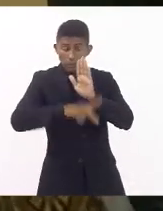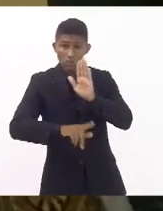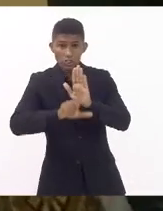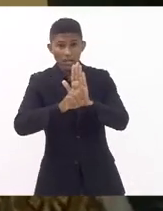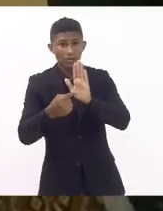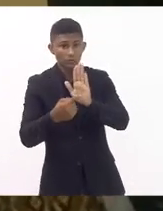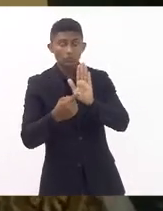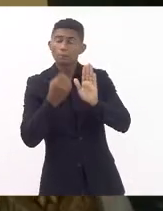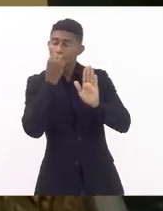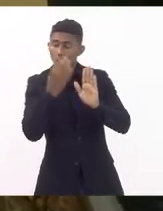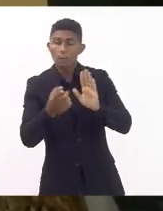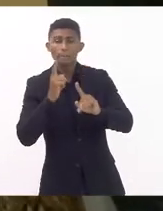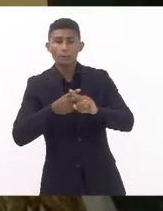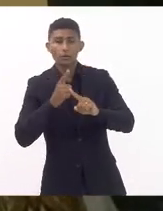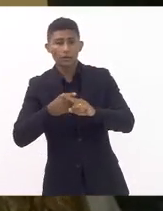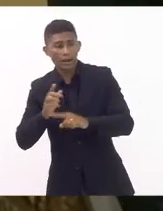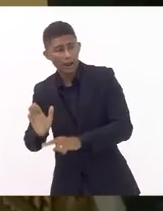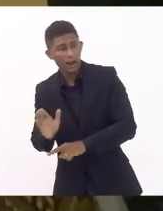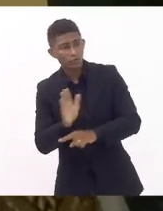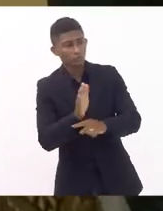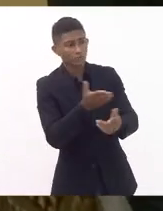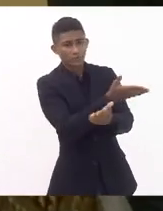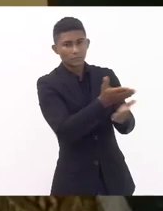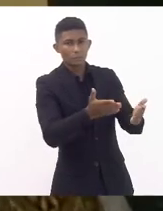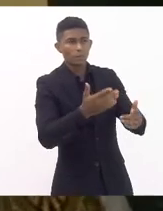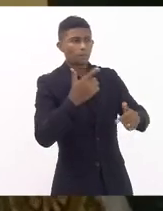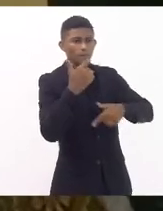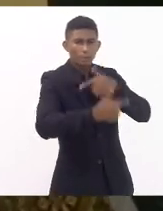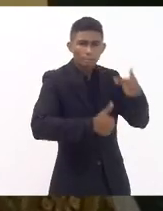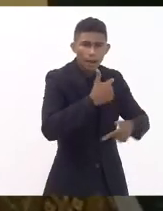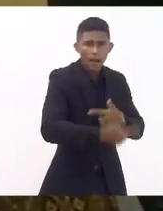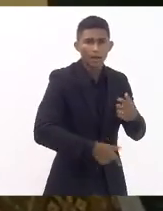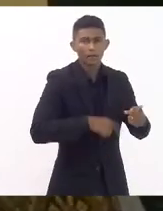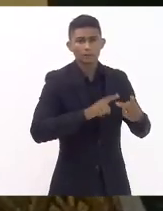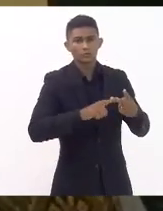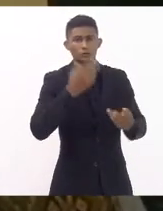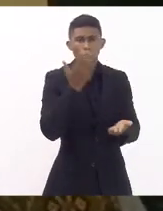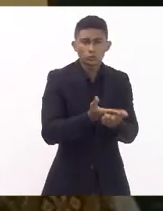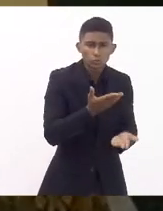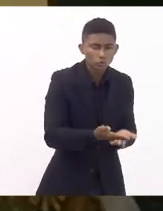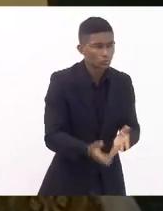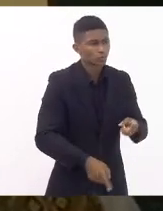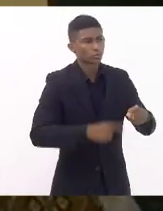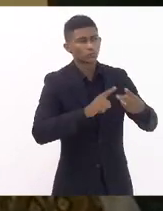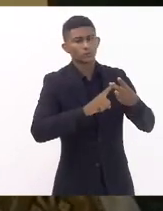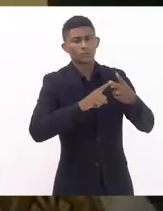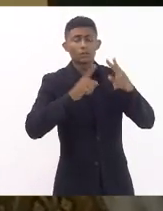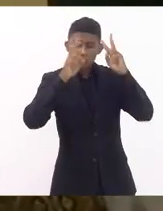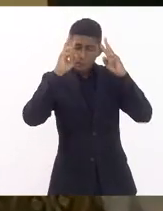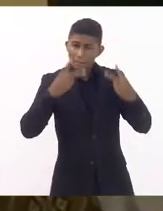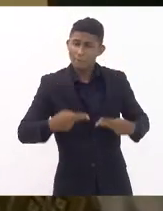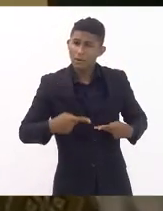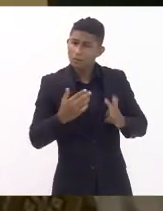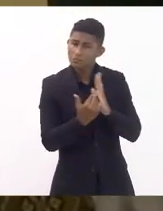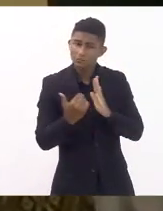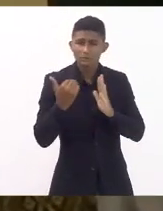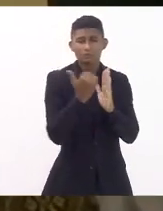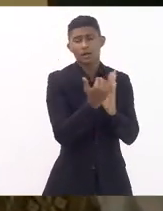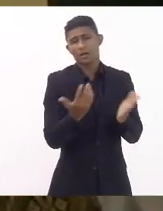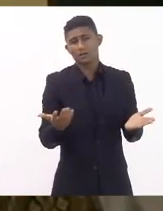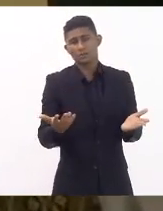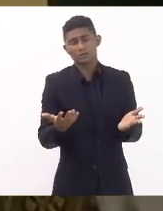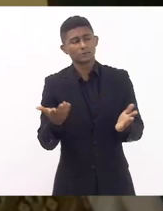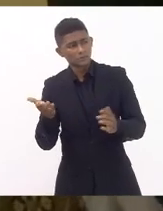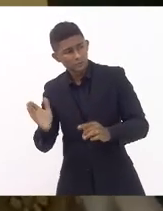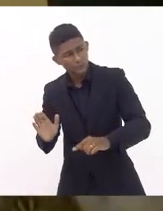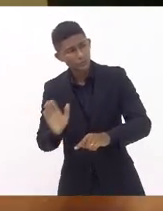pessoa estudar, da pessoa trabalhar e da pessoa se humanizar, você está favorecendo, não o presidiário,